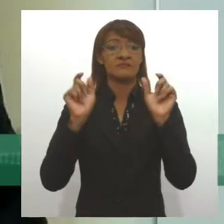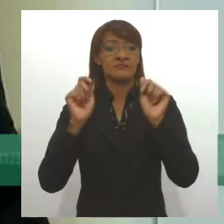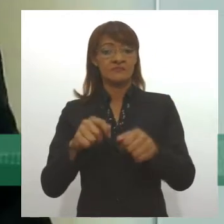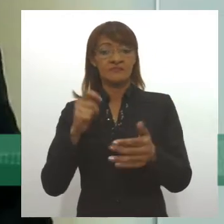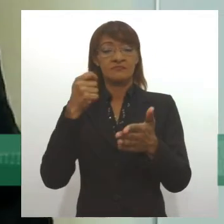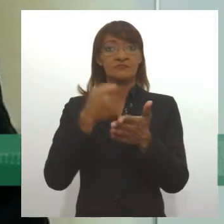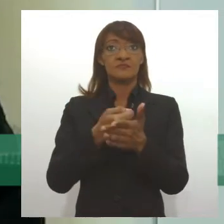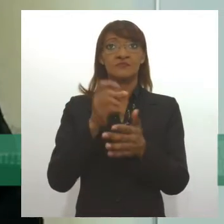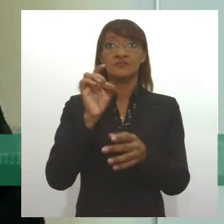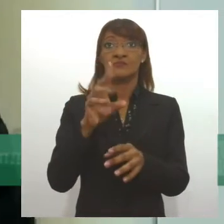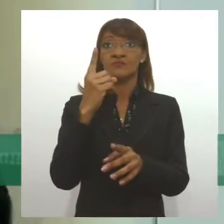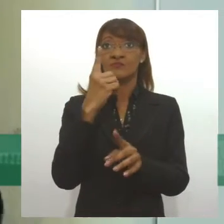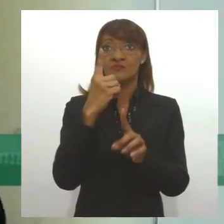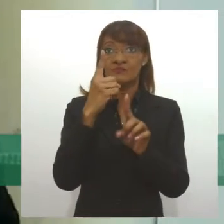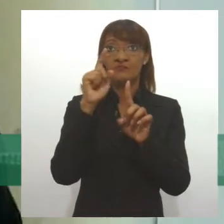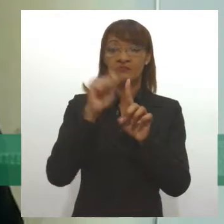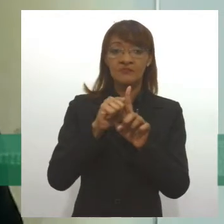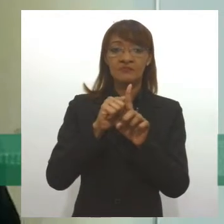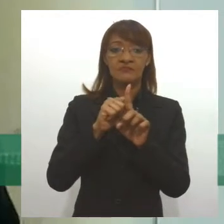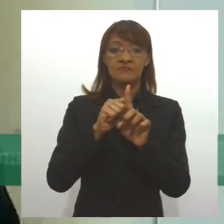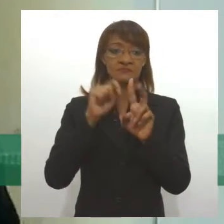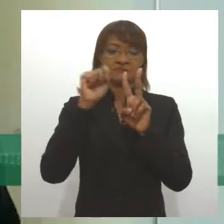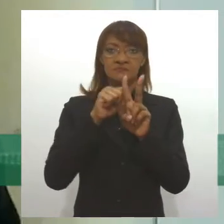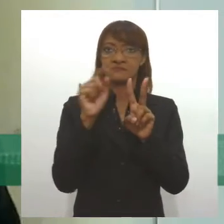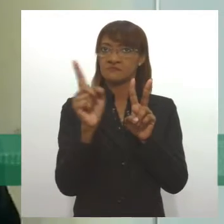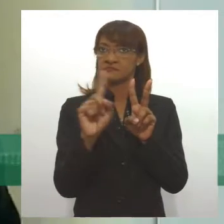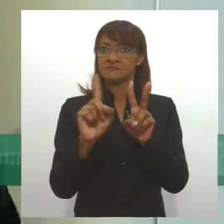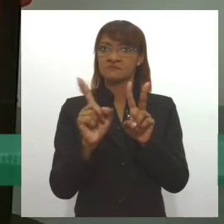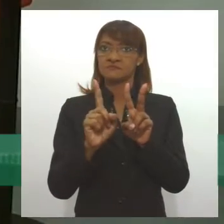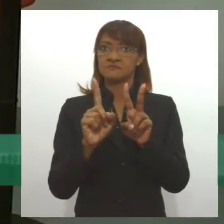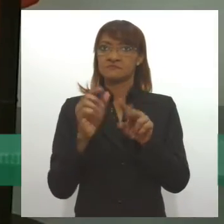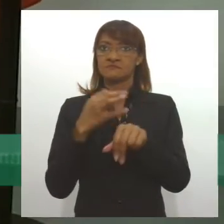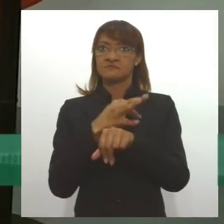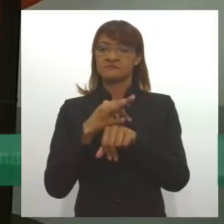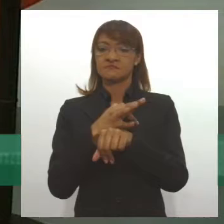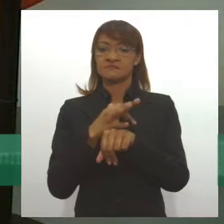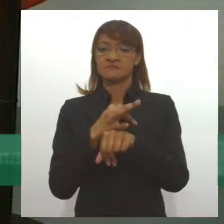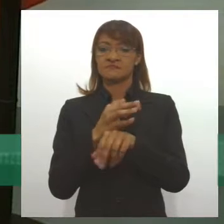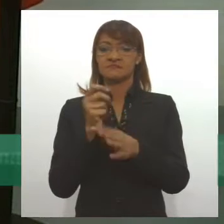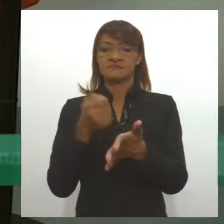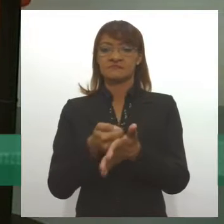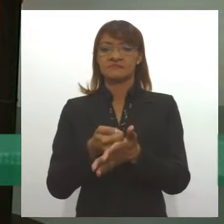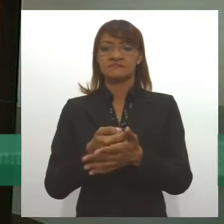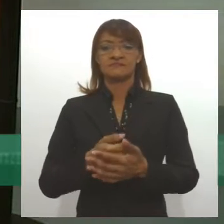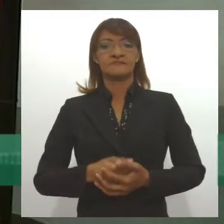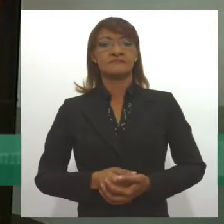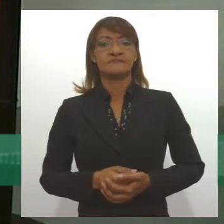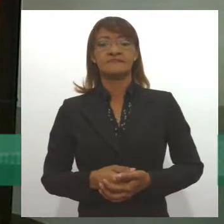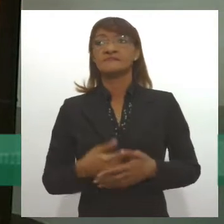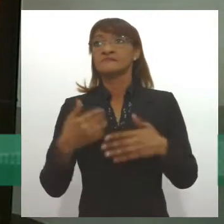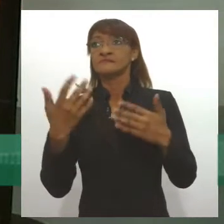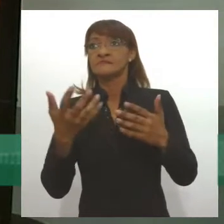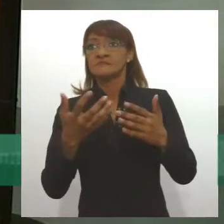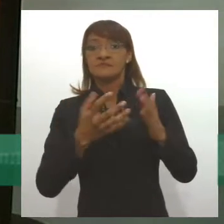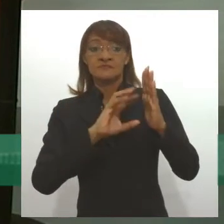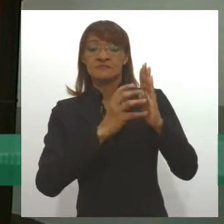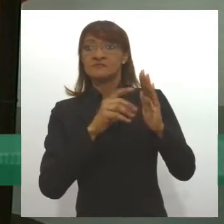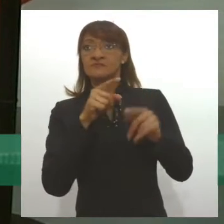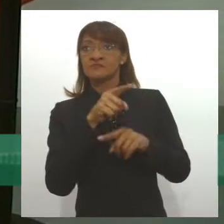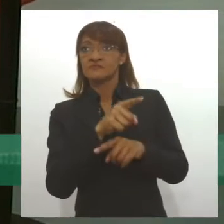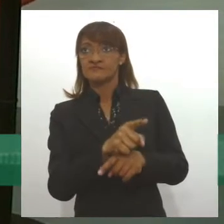férias de um mês. O segundo mês não pode pagar. Segundo o estudo aí, né, do Partido Novo, 71%